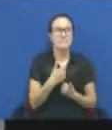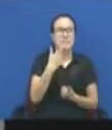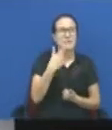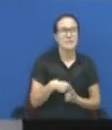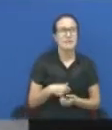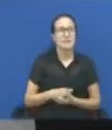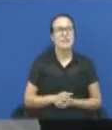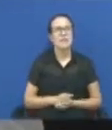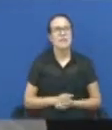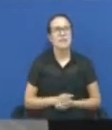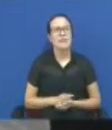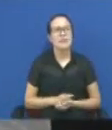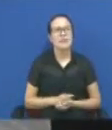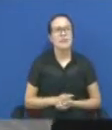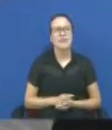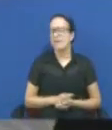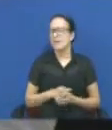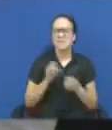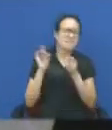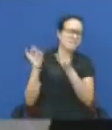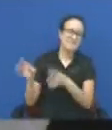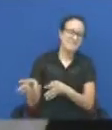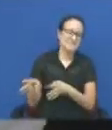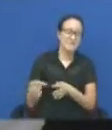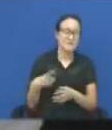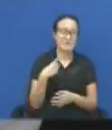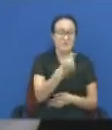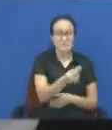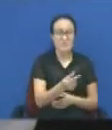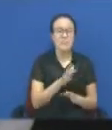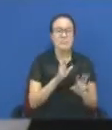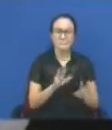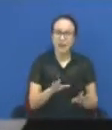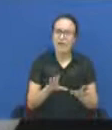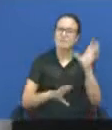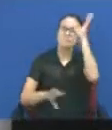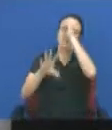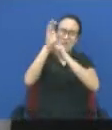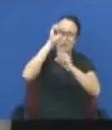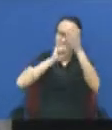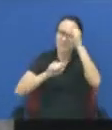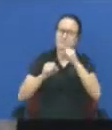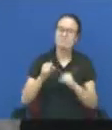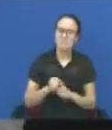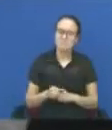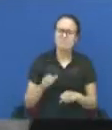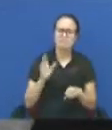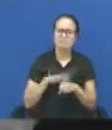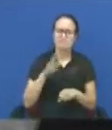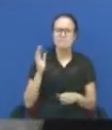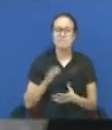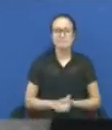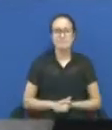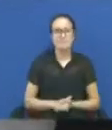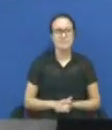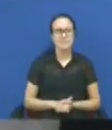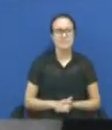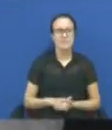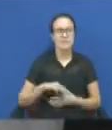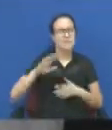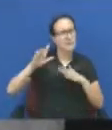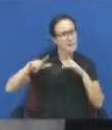fui embora, mas eu aprendi muito numa oficina de sapateiro. E